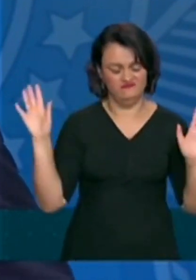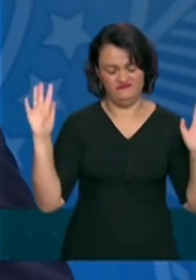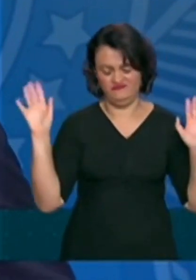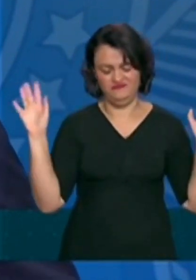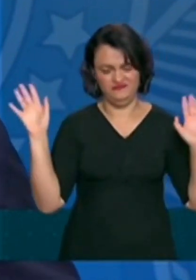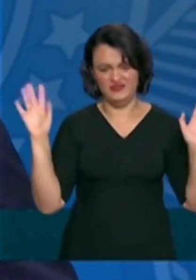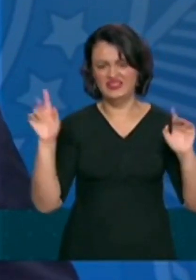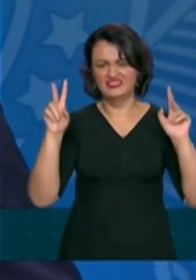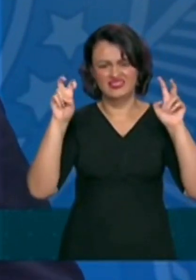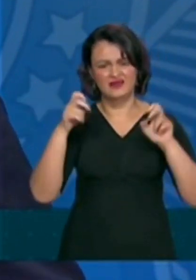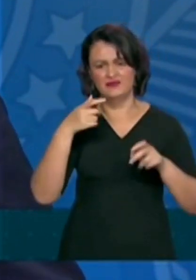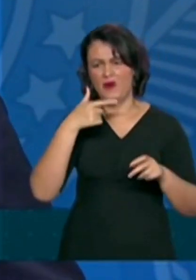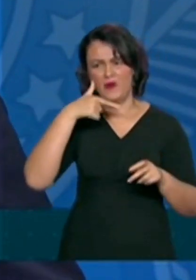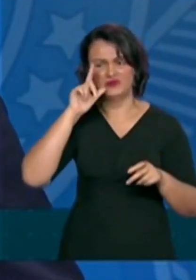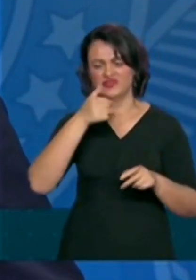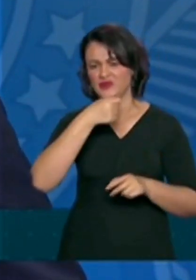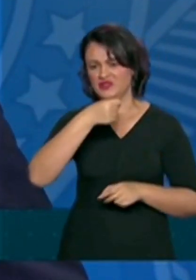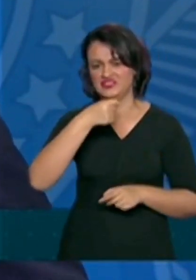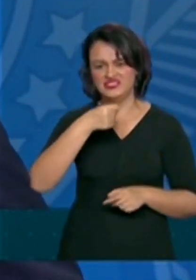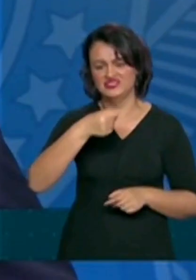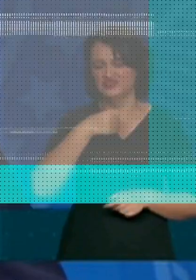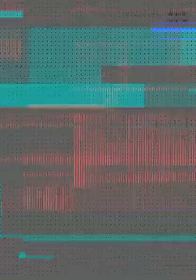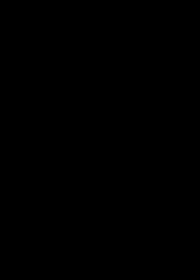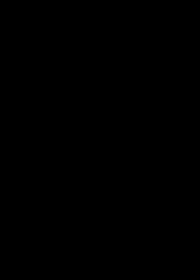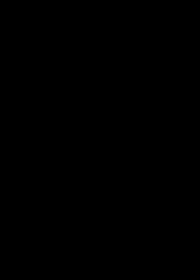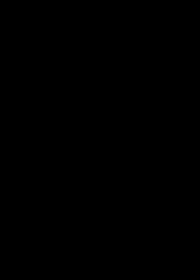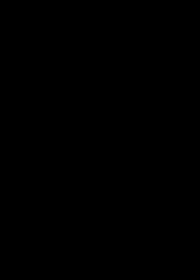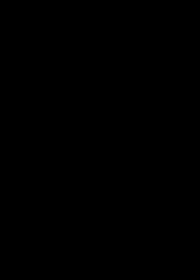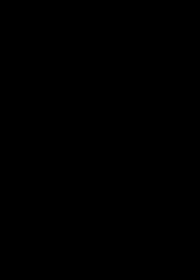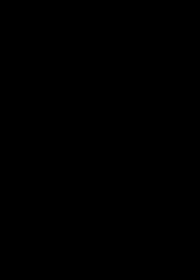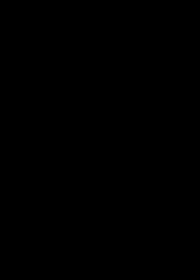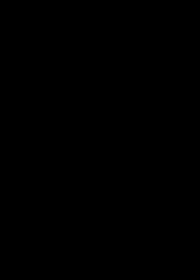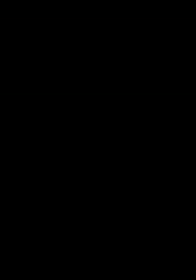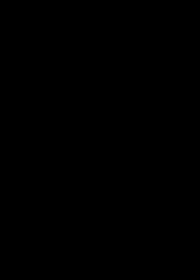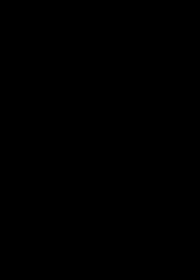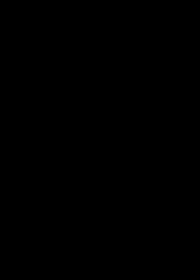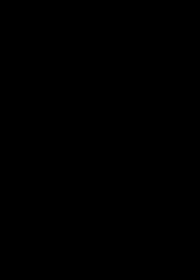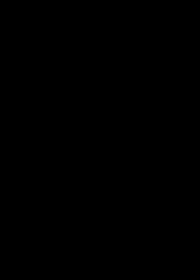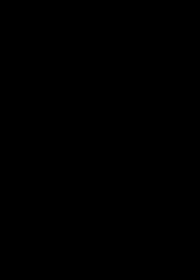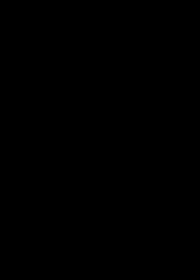comentários em relação à entrevista dela ontem. Qual?